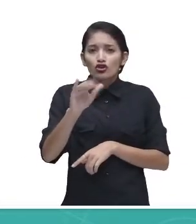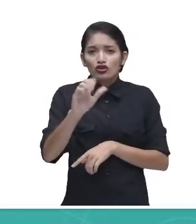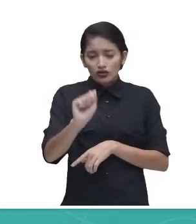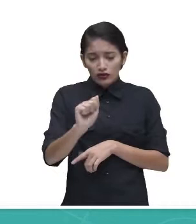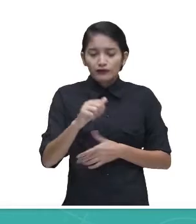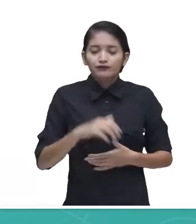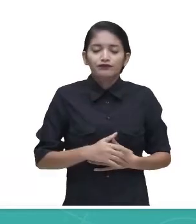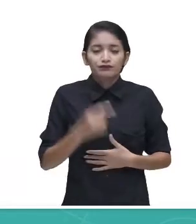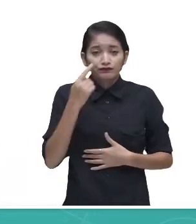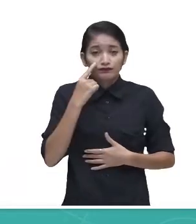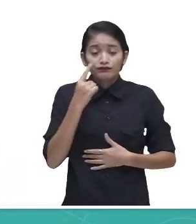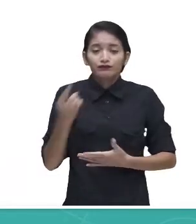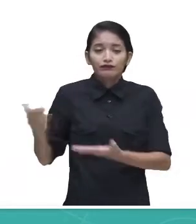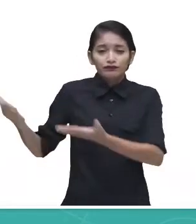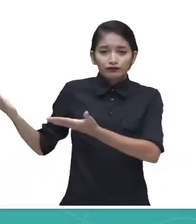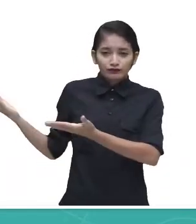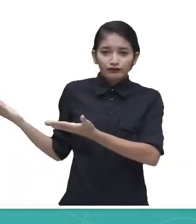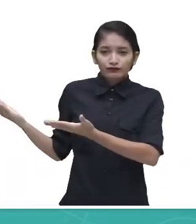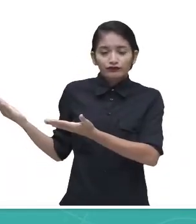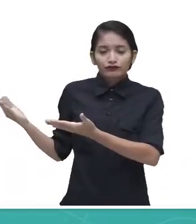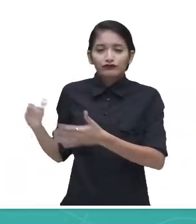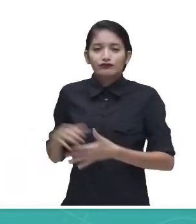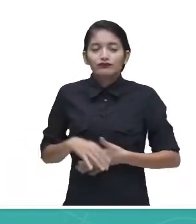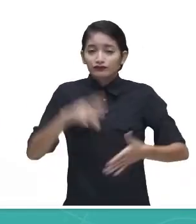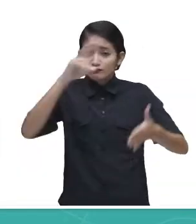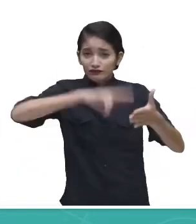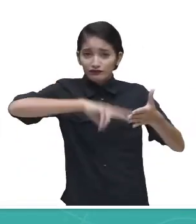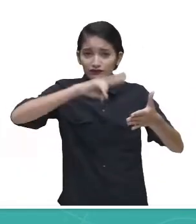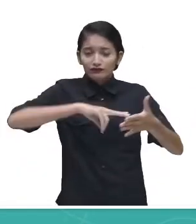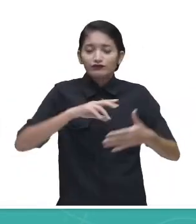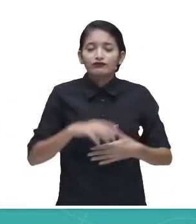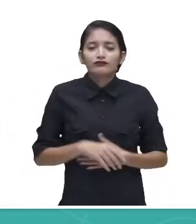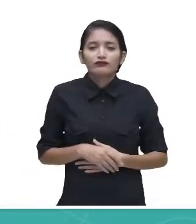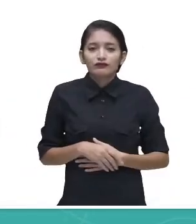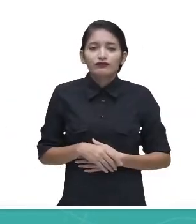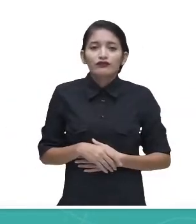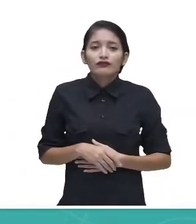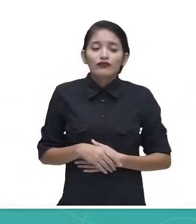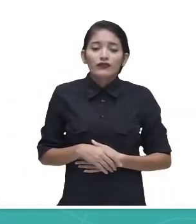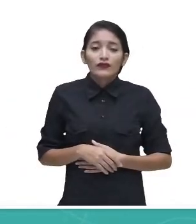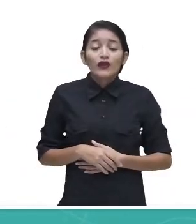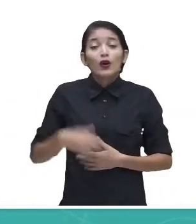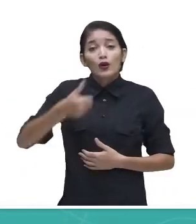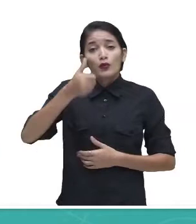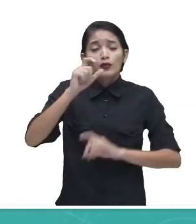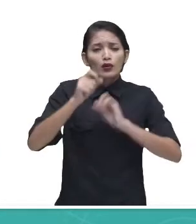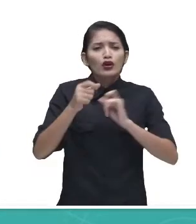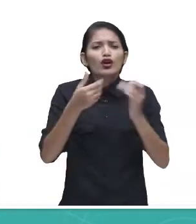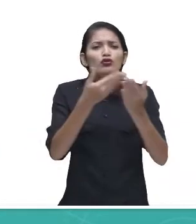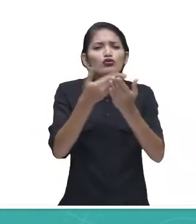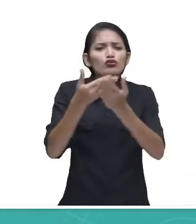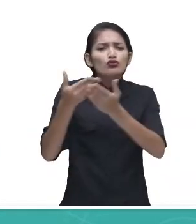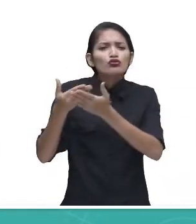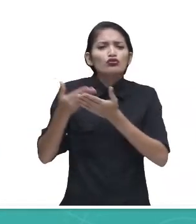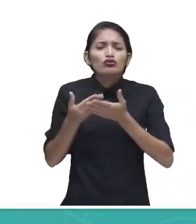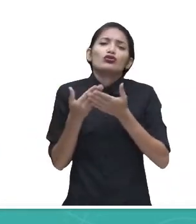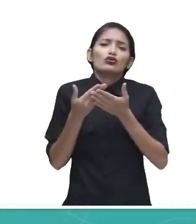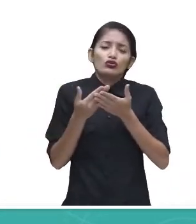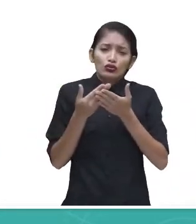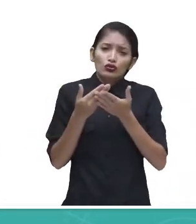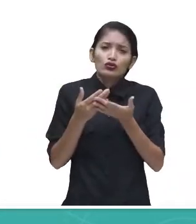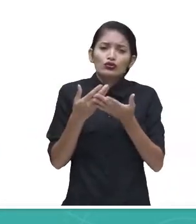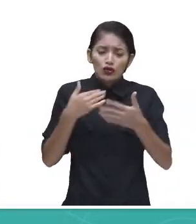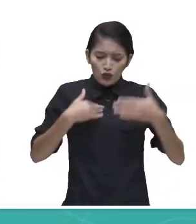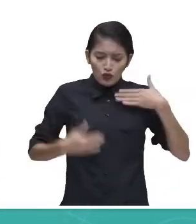aí na cartela, acompanhem comigo, leiam comigo. Anatomia é o estudo da estrutura física dos